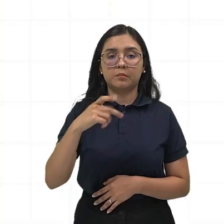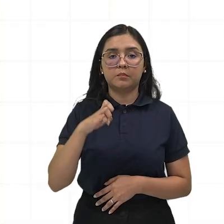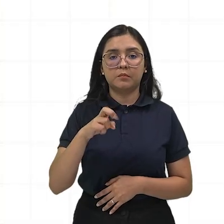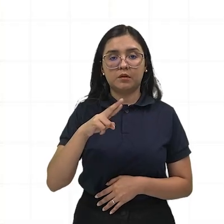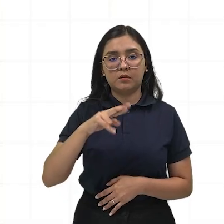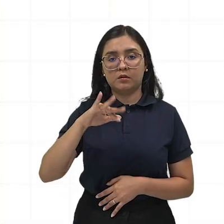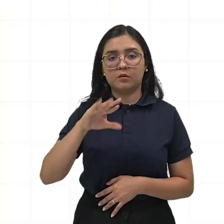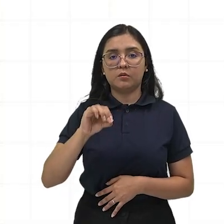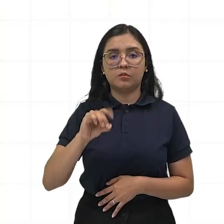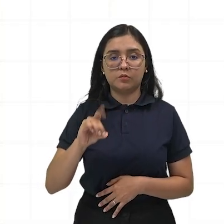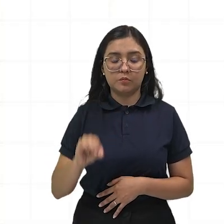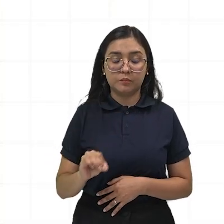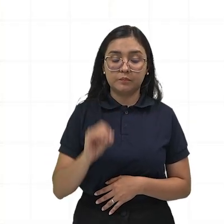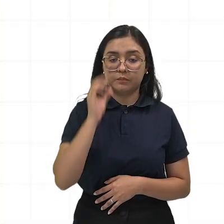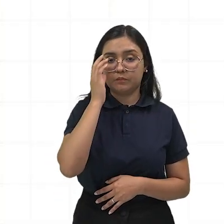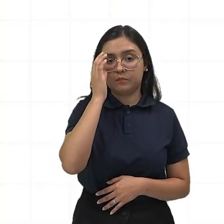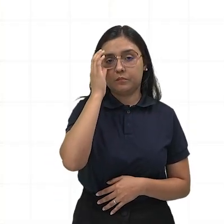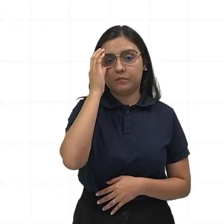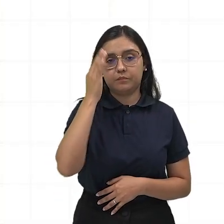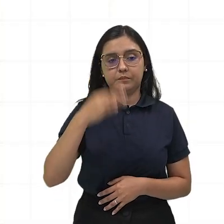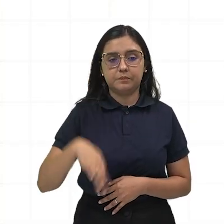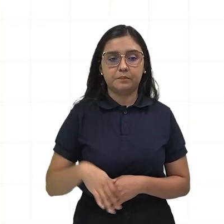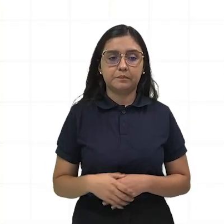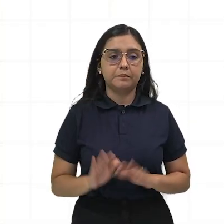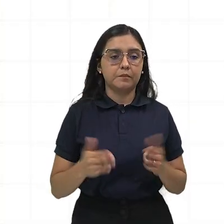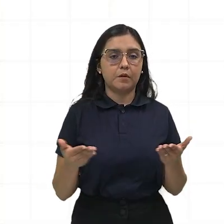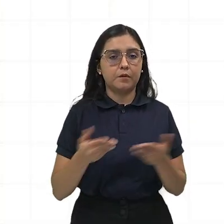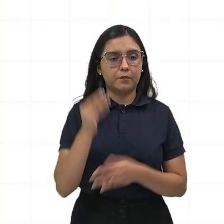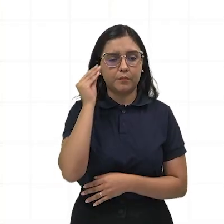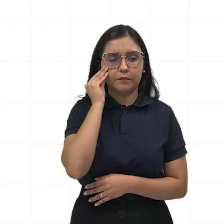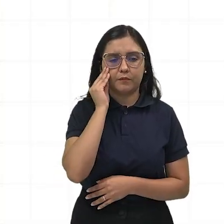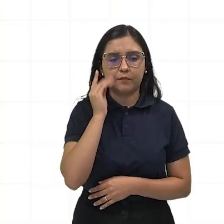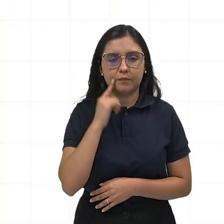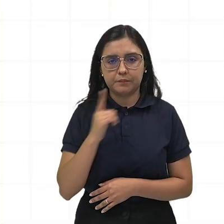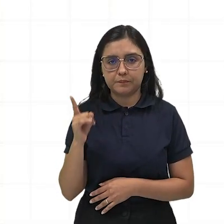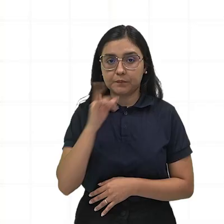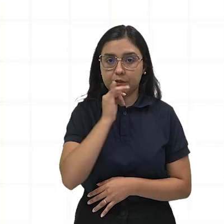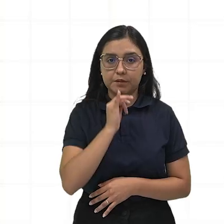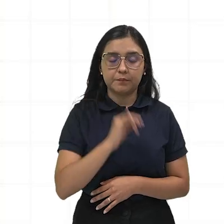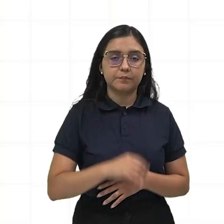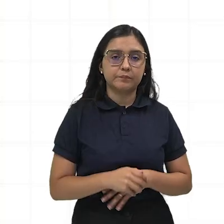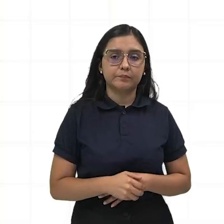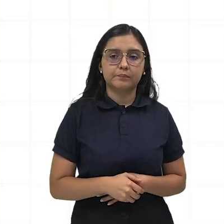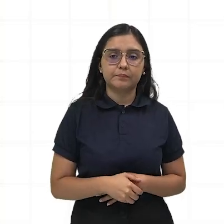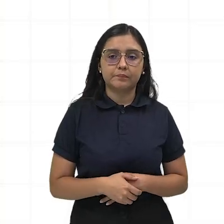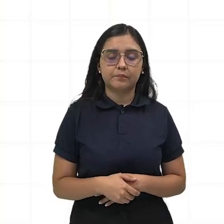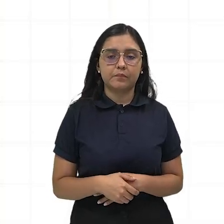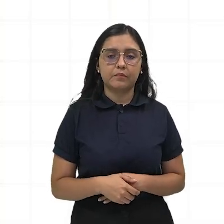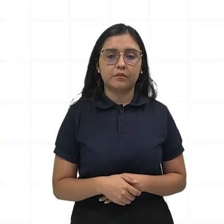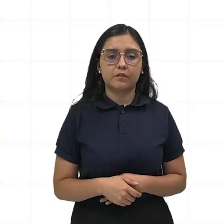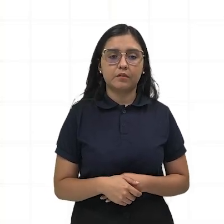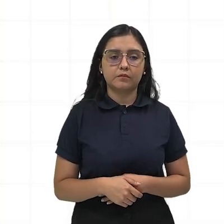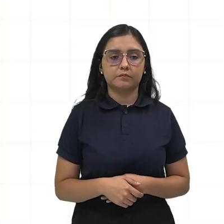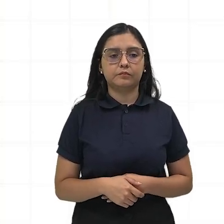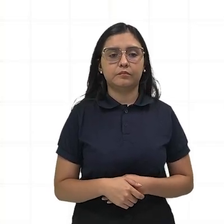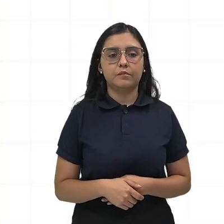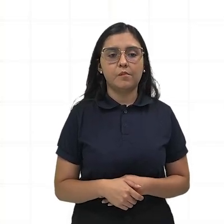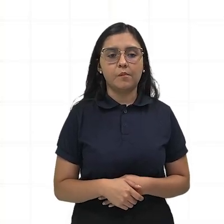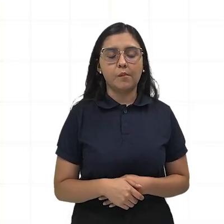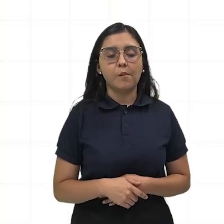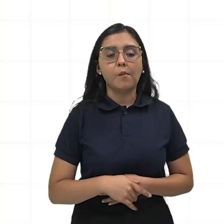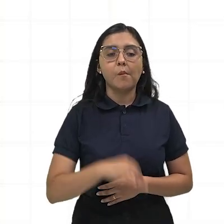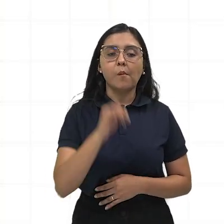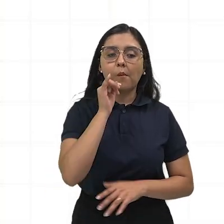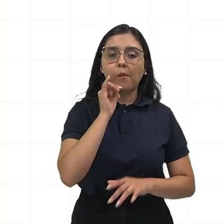de período, beleza? Então, vamos ver, olha, nesse exemplo aqui. Tá aqui, ó. Temos aqui